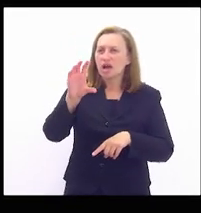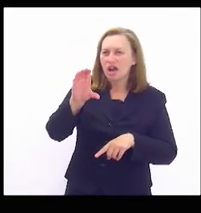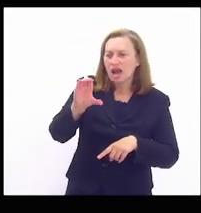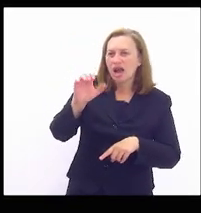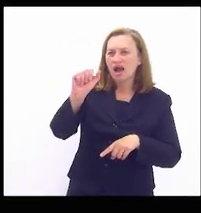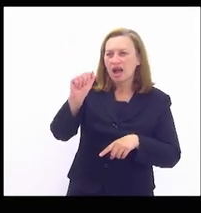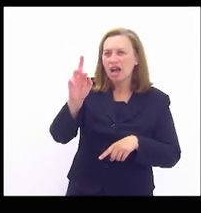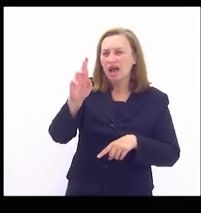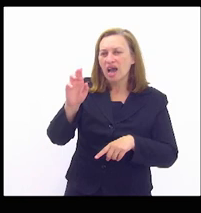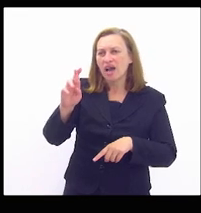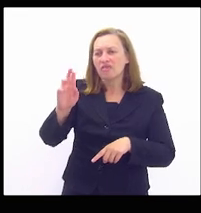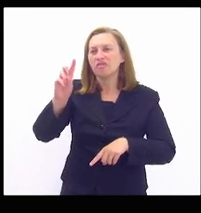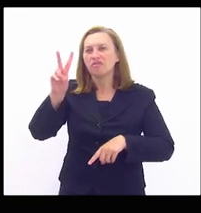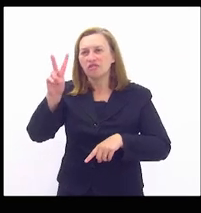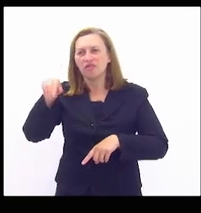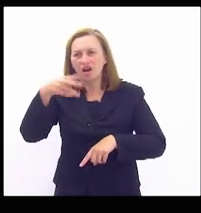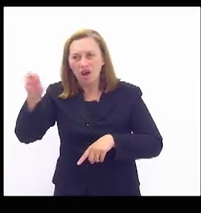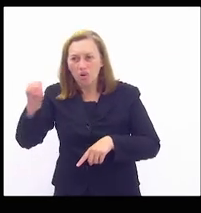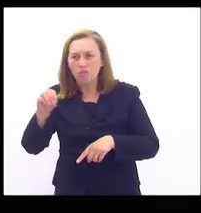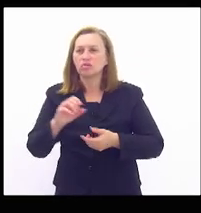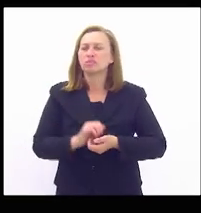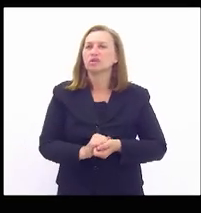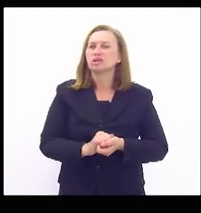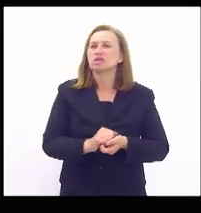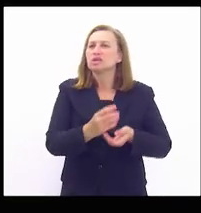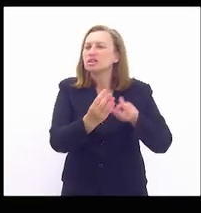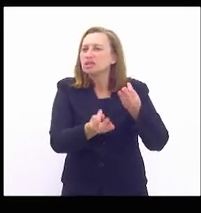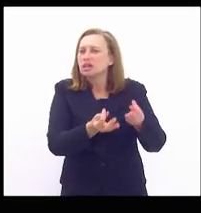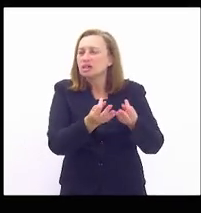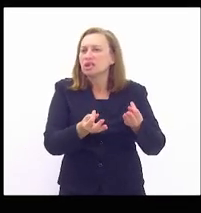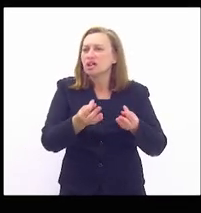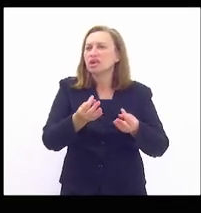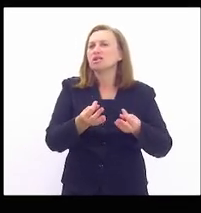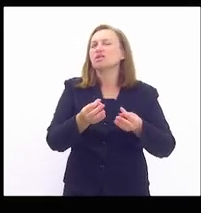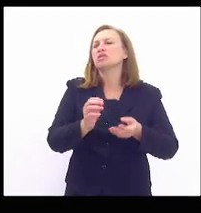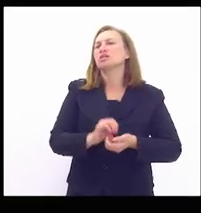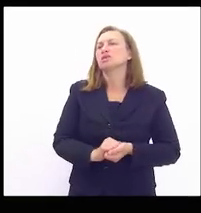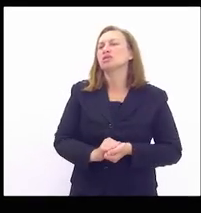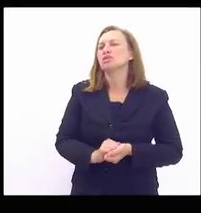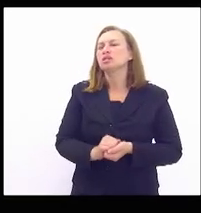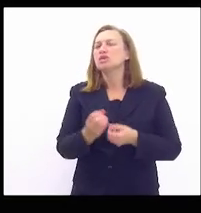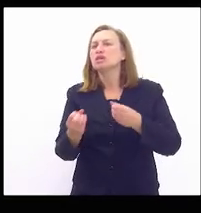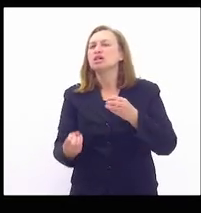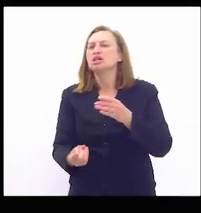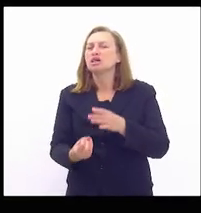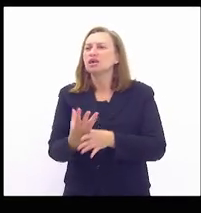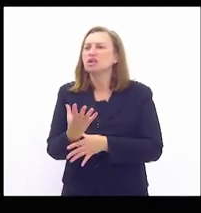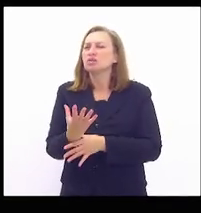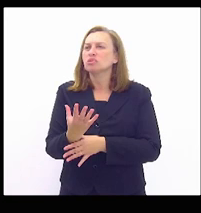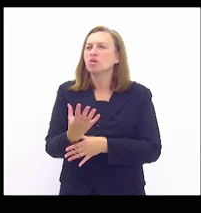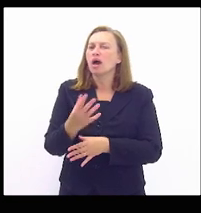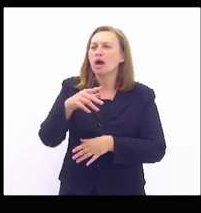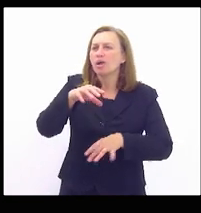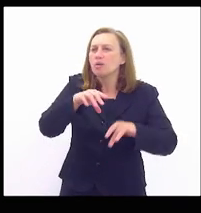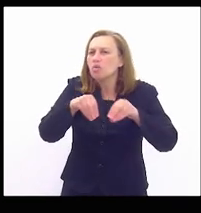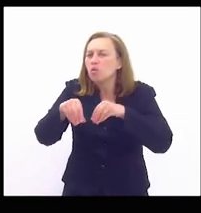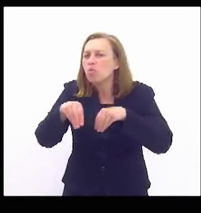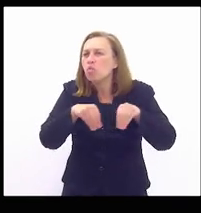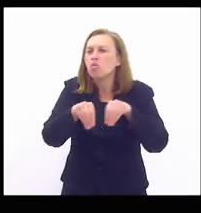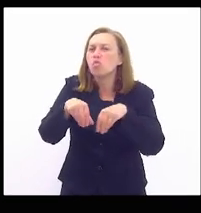ser aumentadas com essa aplicação de polímero, criando uma película